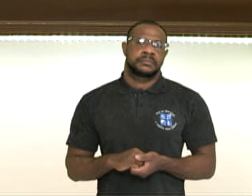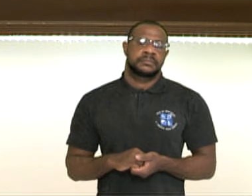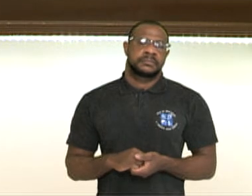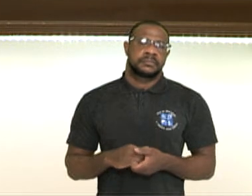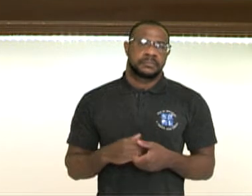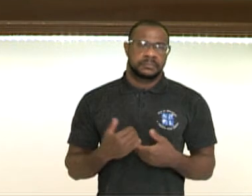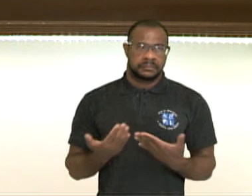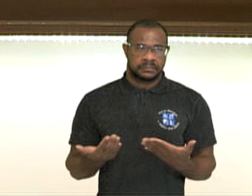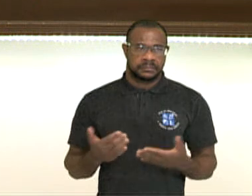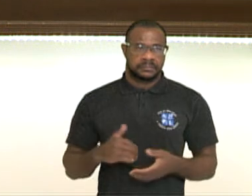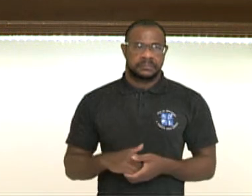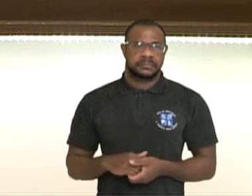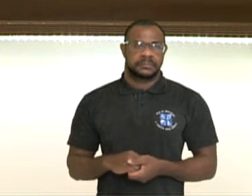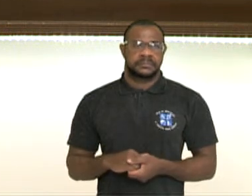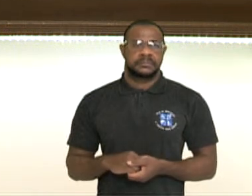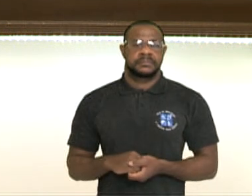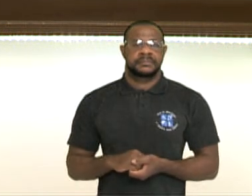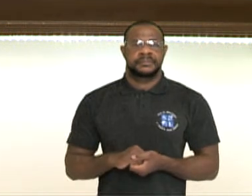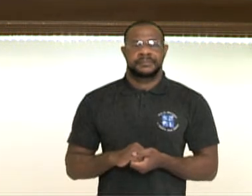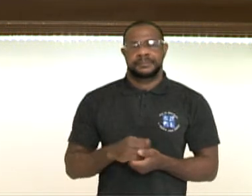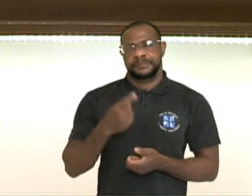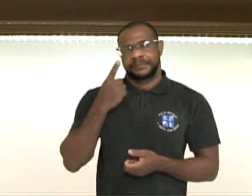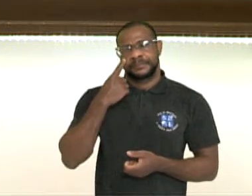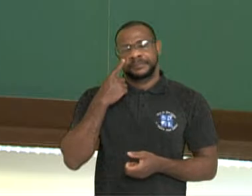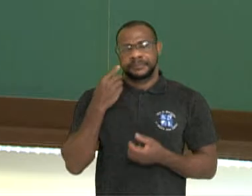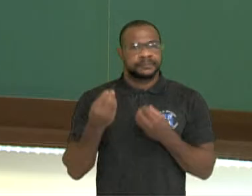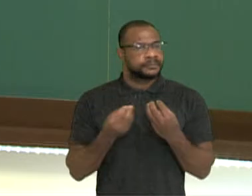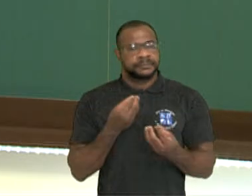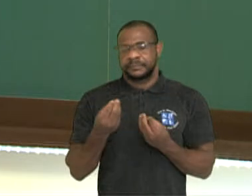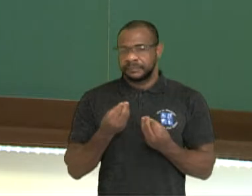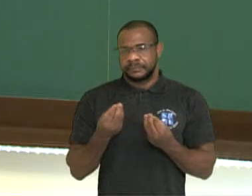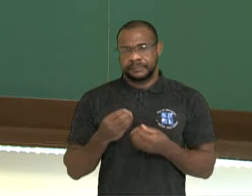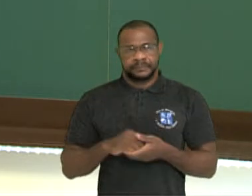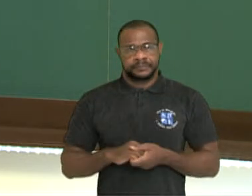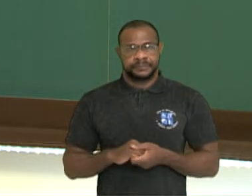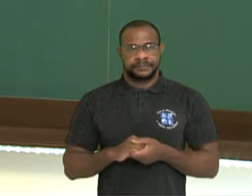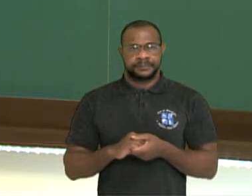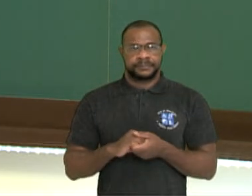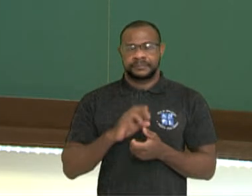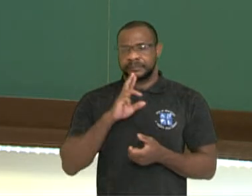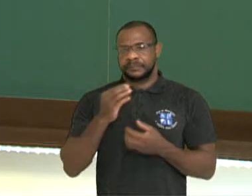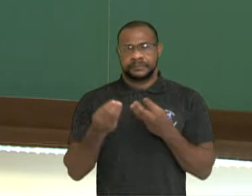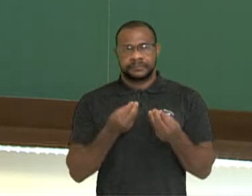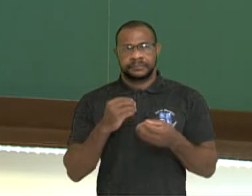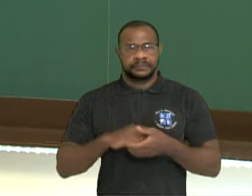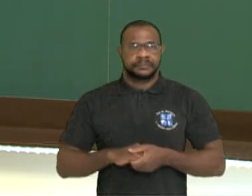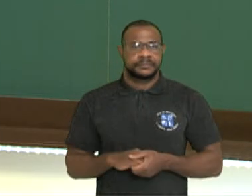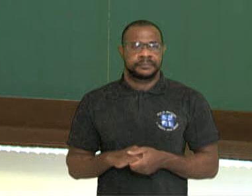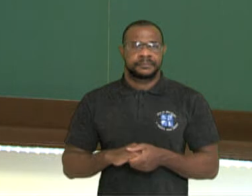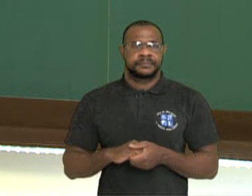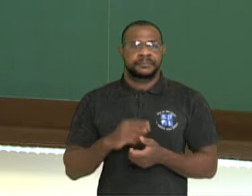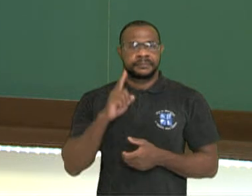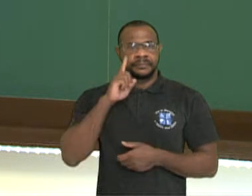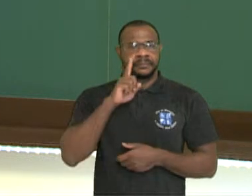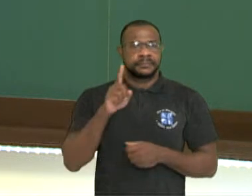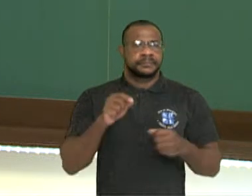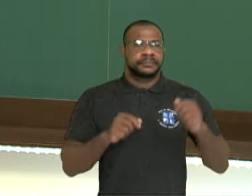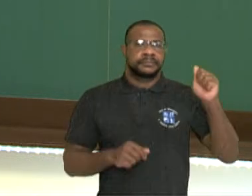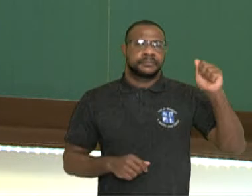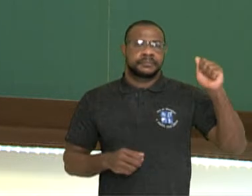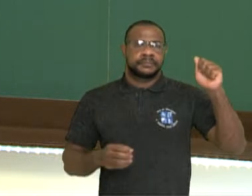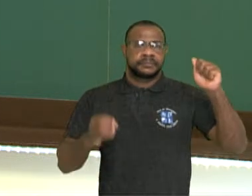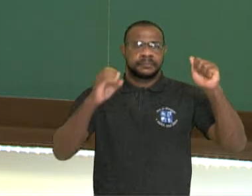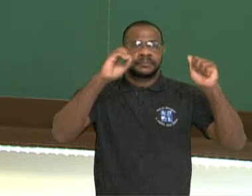Listo? A corrigir então, chicos. Vamos ver aí como ficaram aí as conjunções. Di la verdad o depois